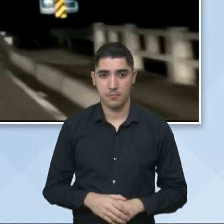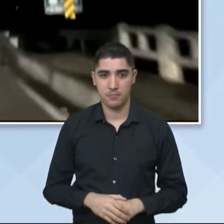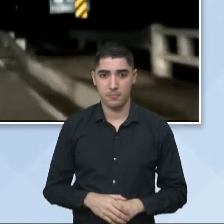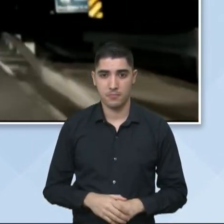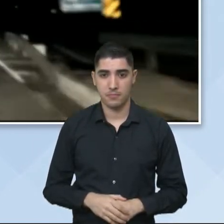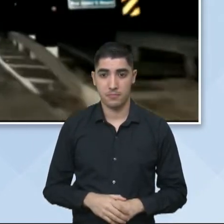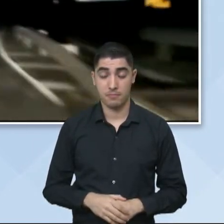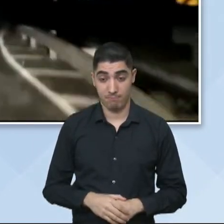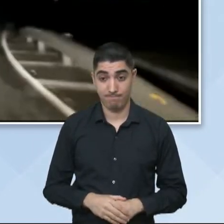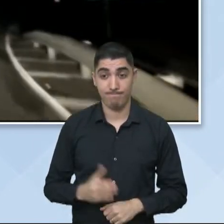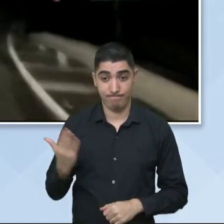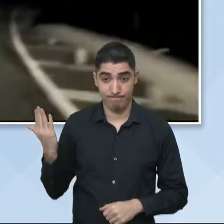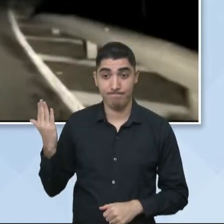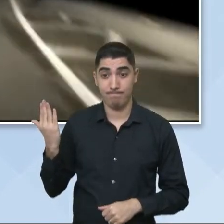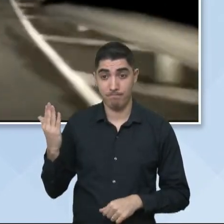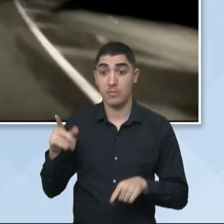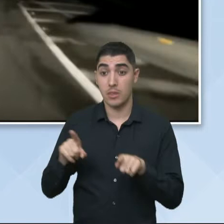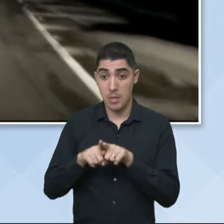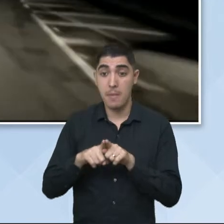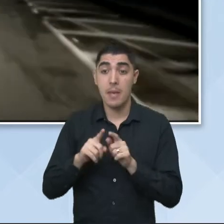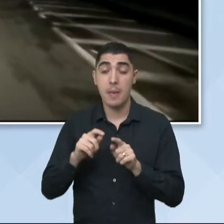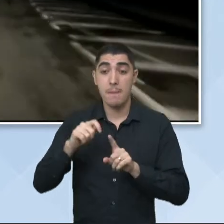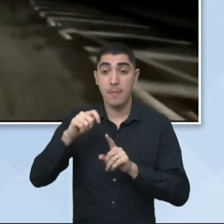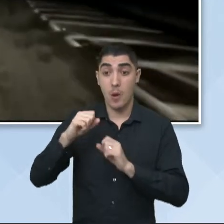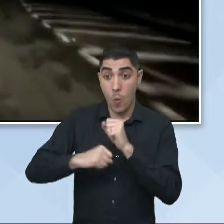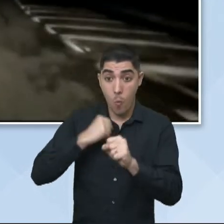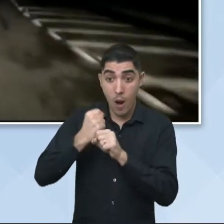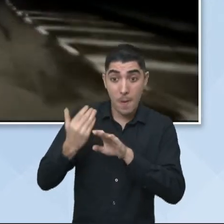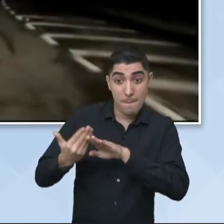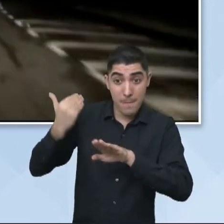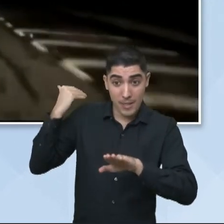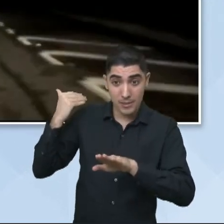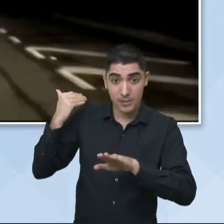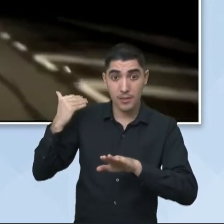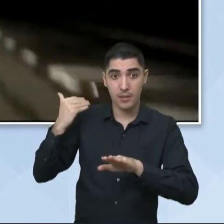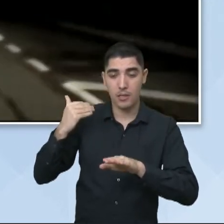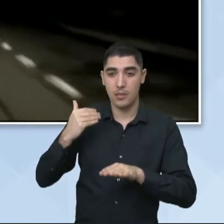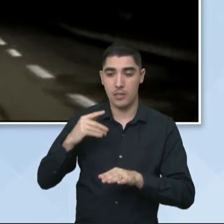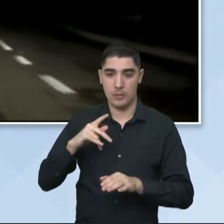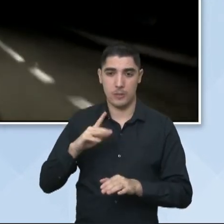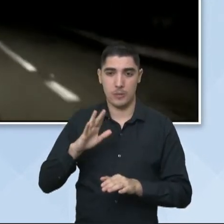Isso daí também faz desde julho do ano passado.